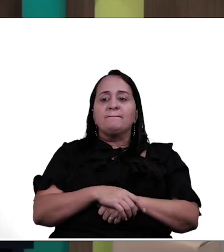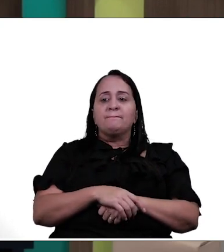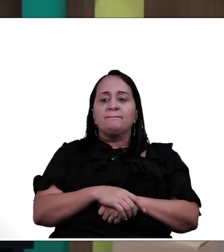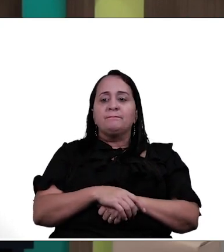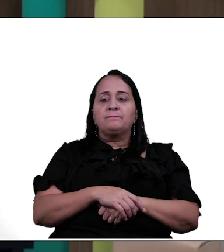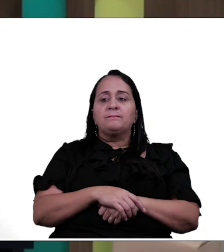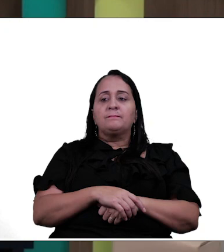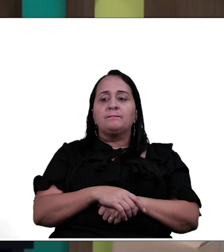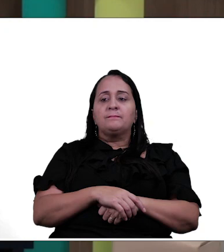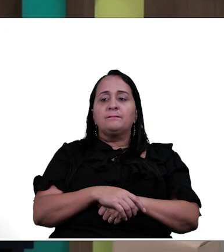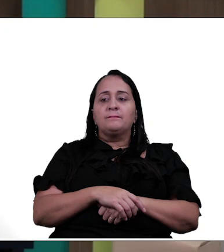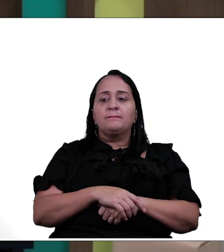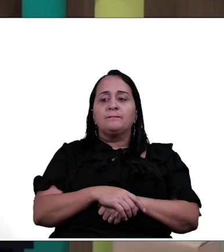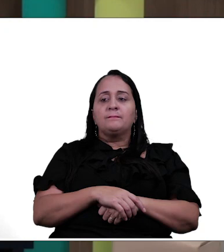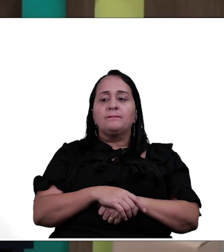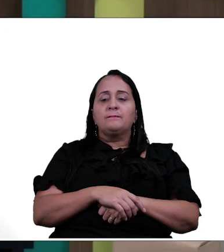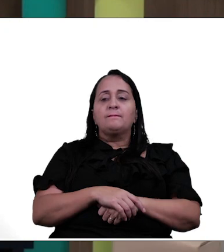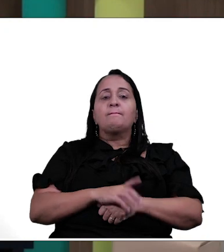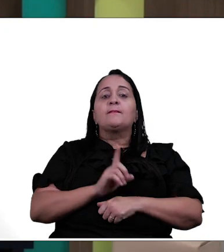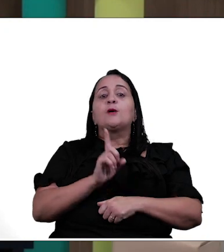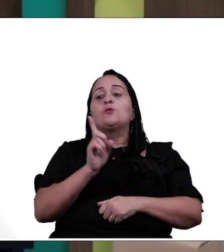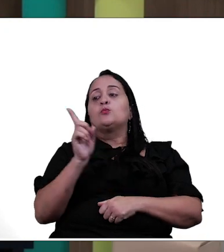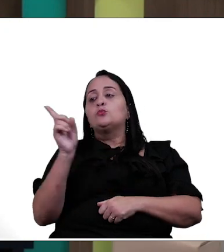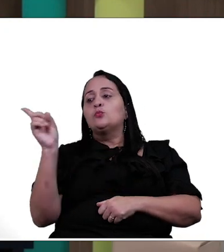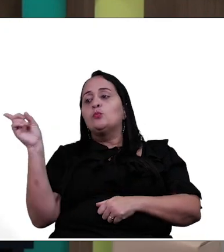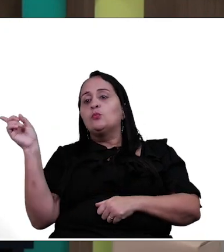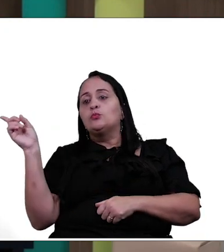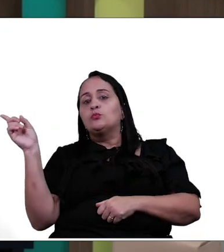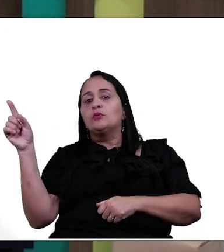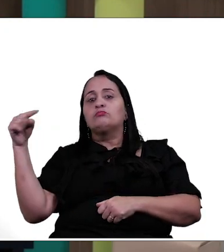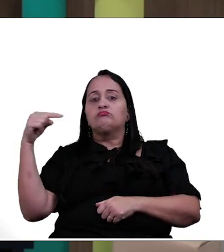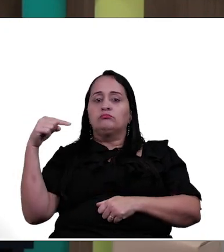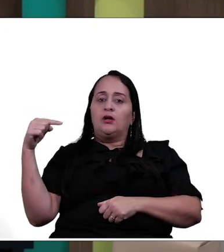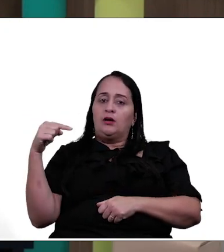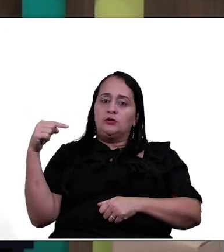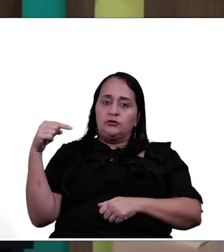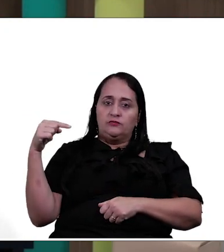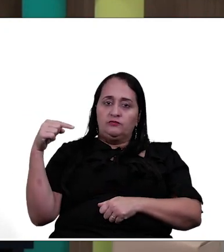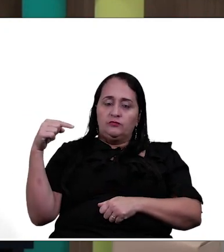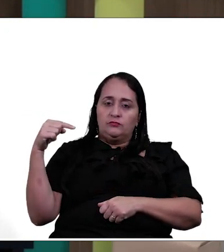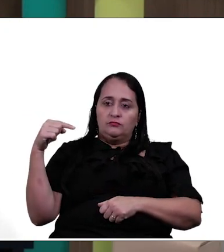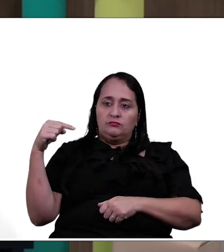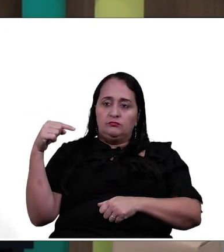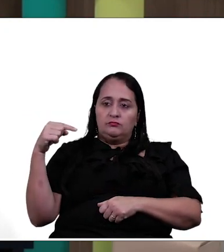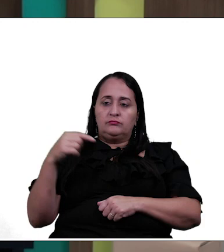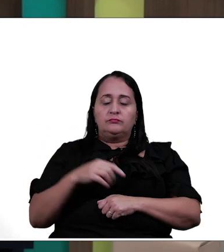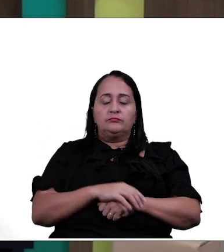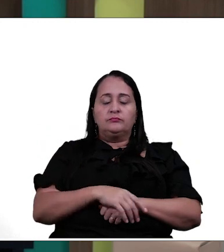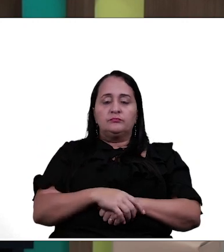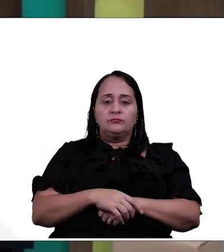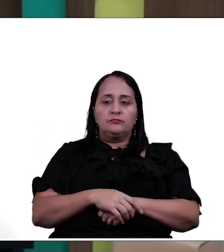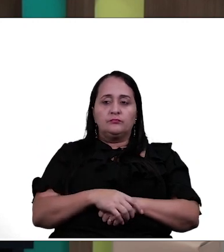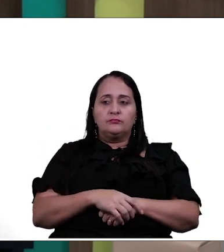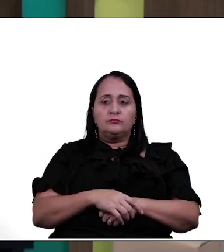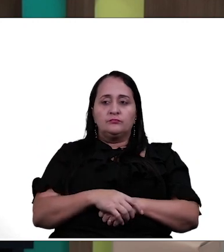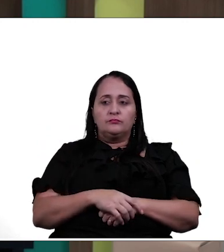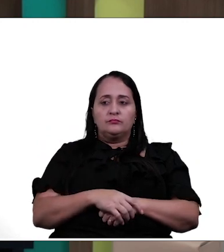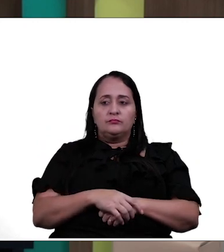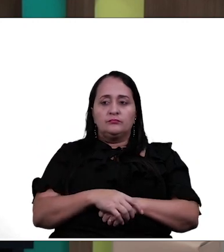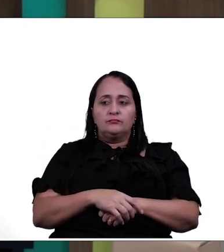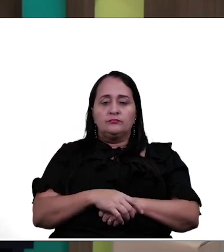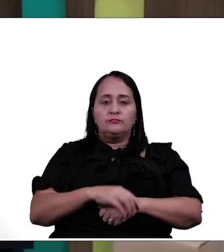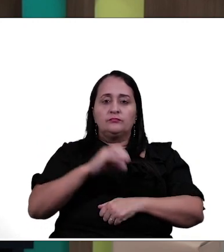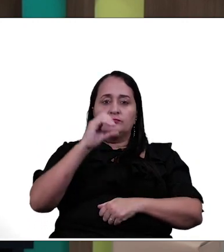0,122. Quem é o período da minha dízima periódica? O período da minha dízima periódica é o